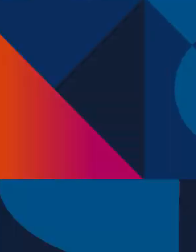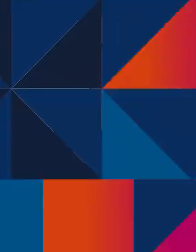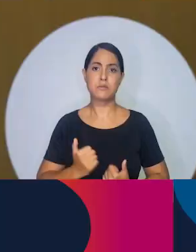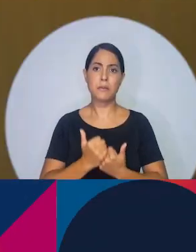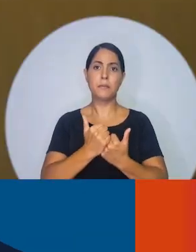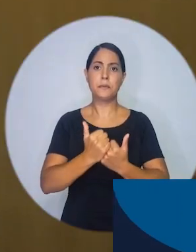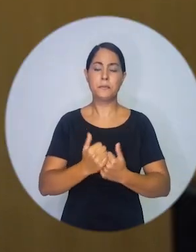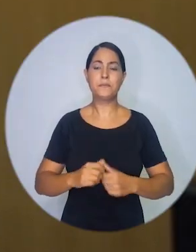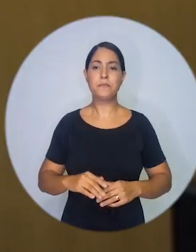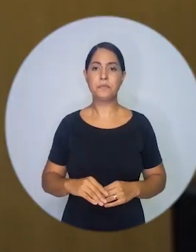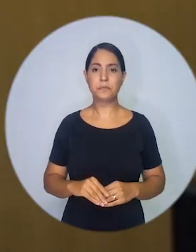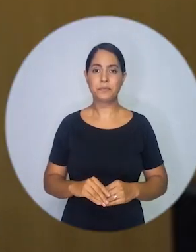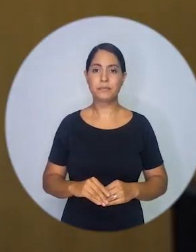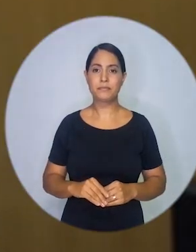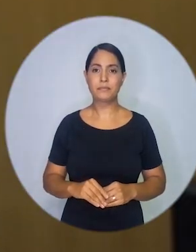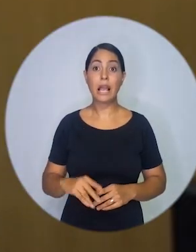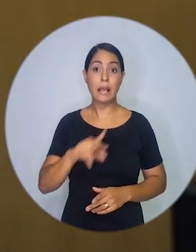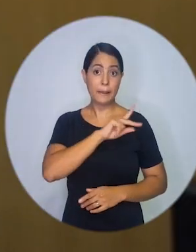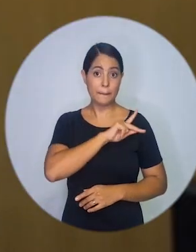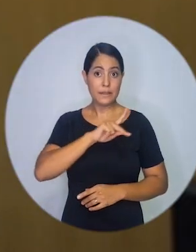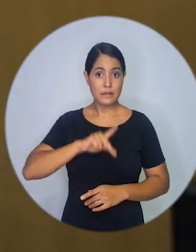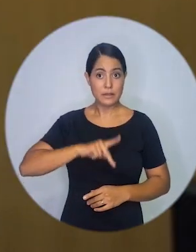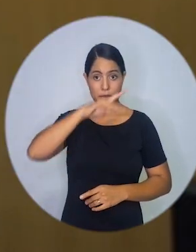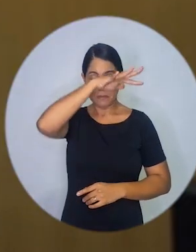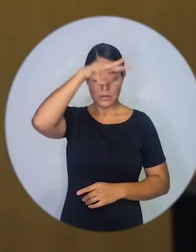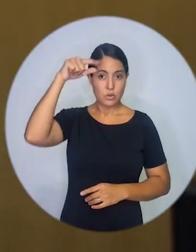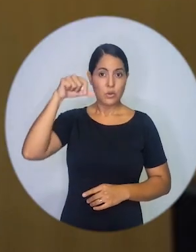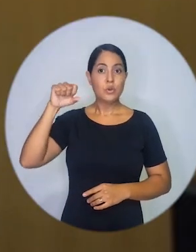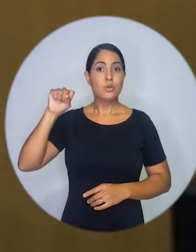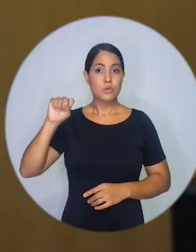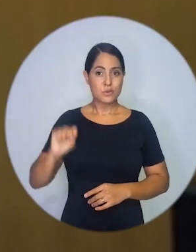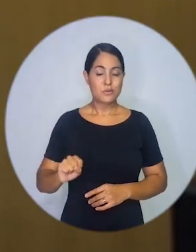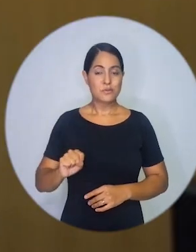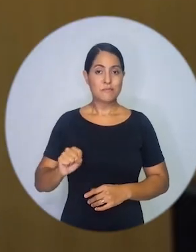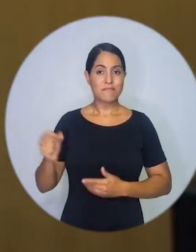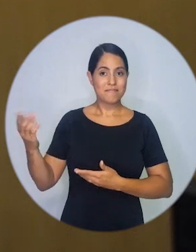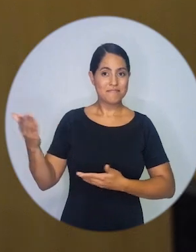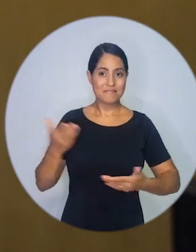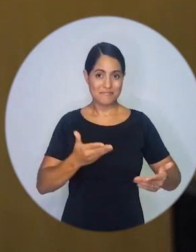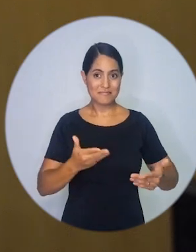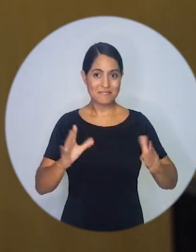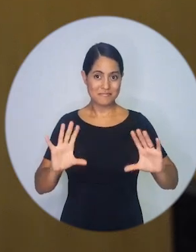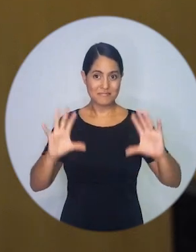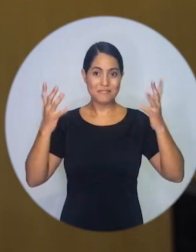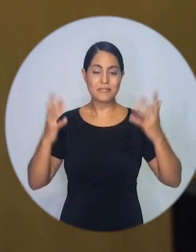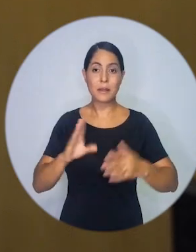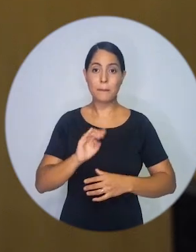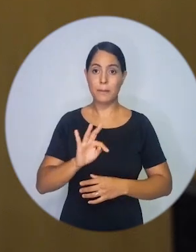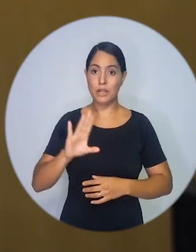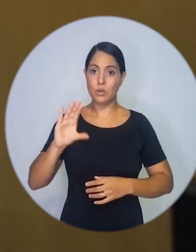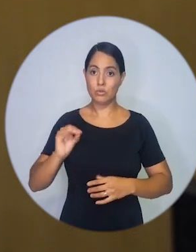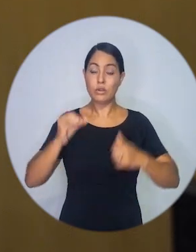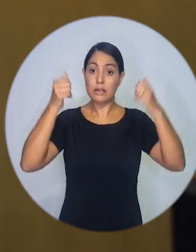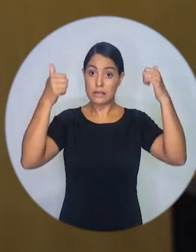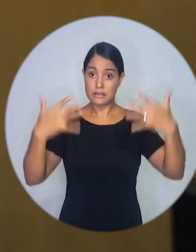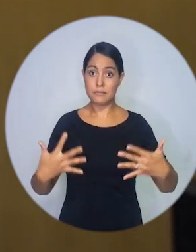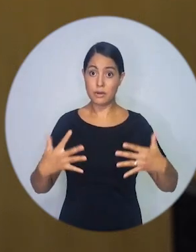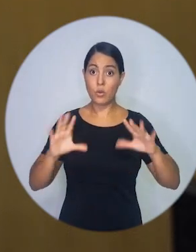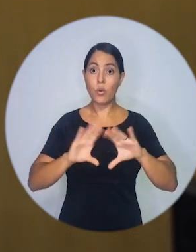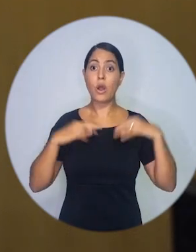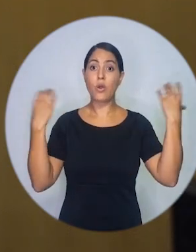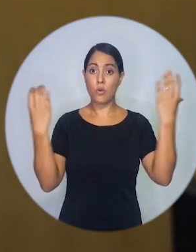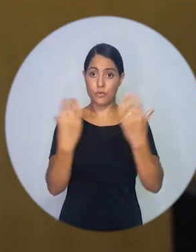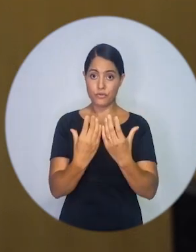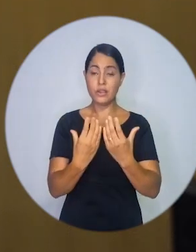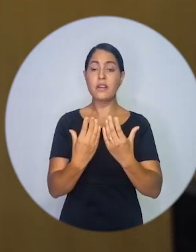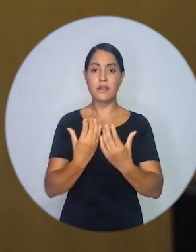país. O presidente da seccional da OAB de Mato Grosso do Sul e anfitrião do evento, Bito Pereira, destacou a importância da